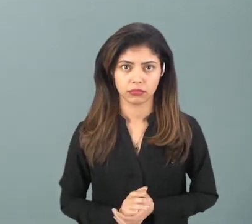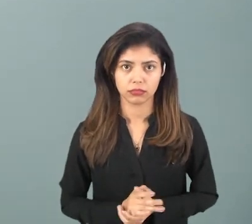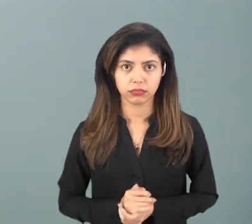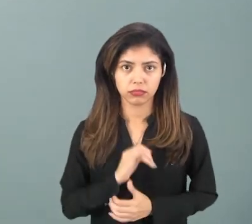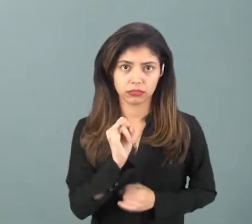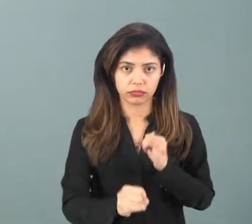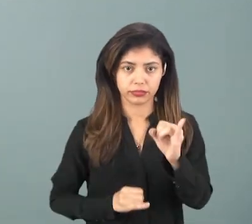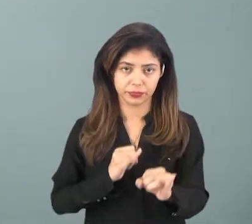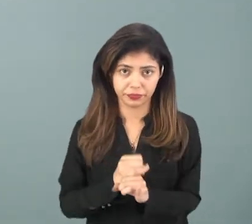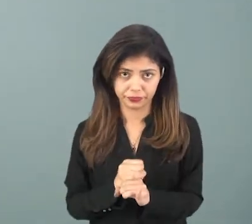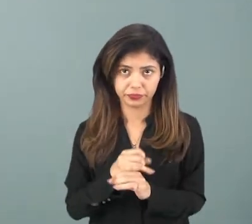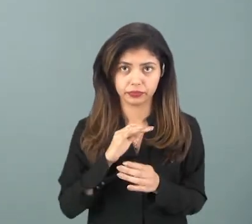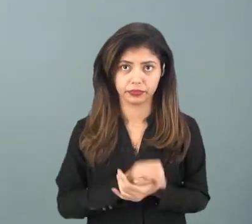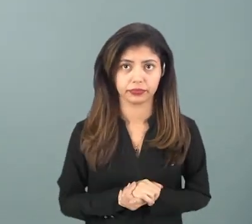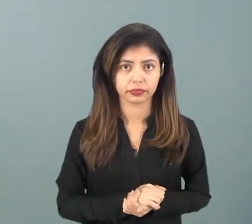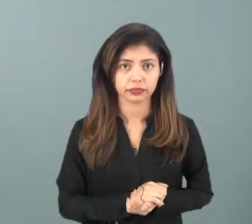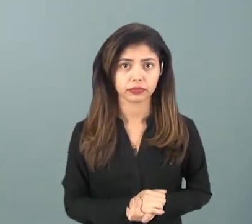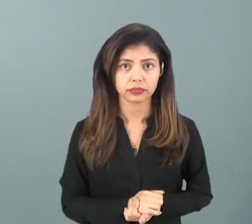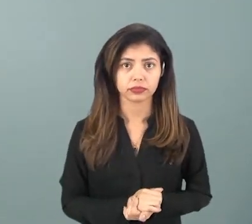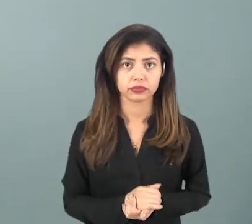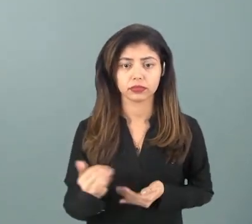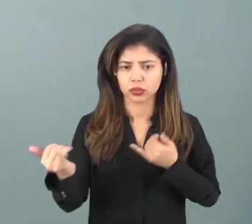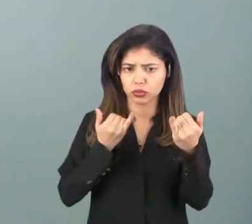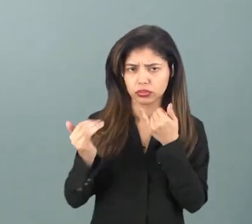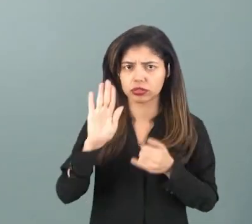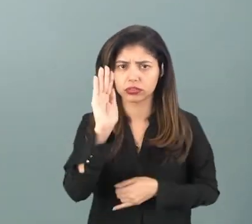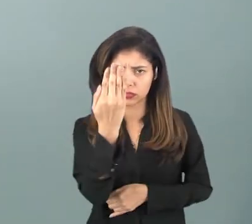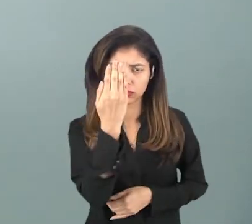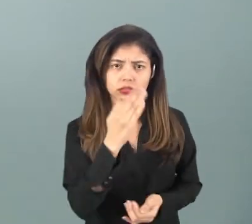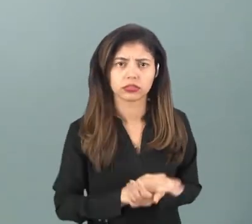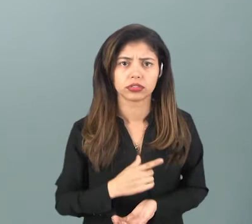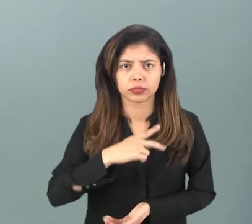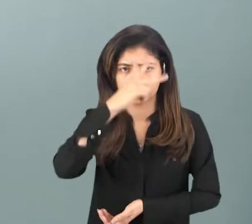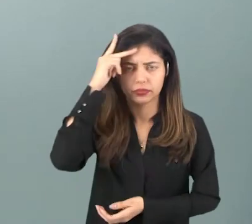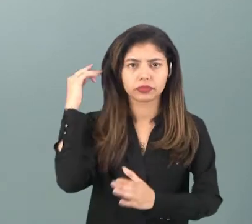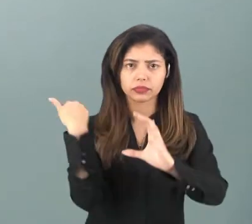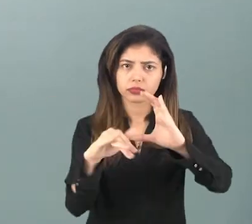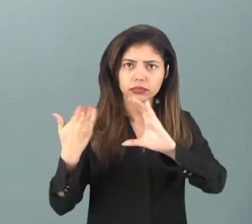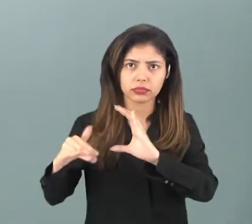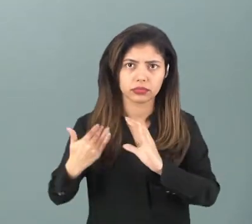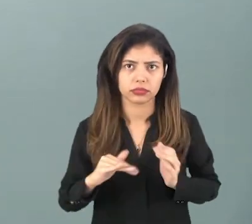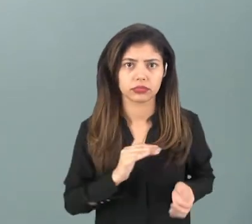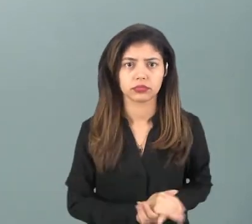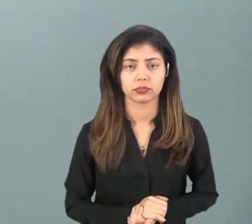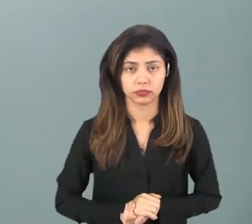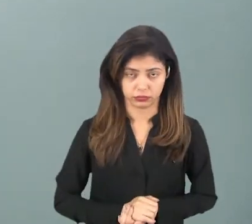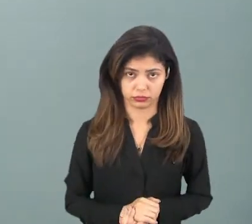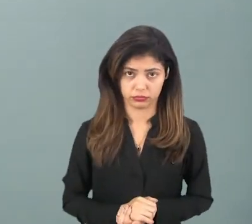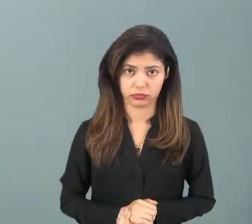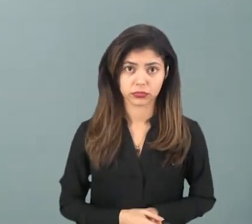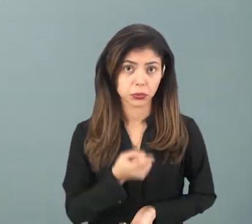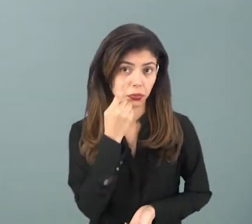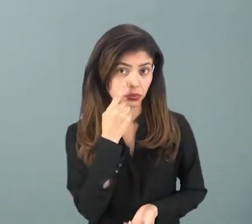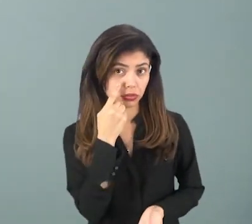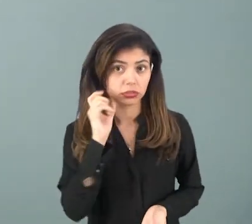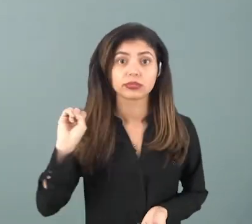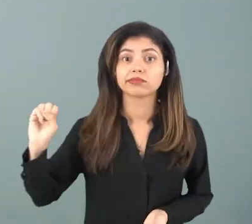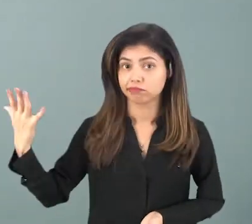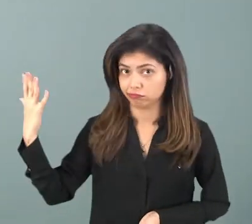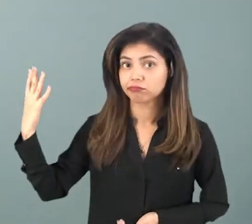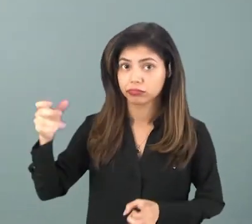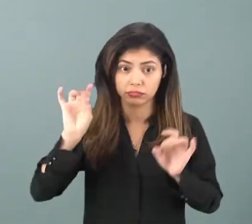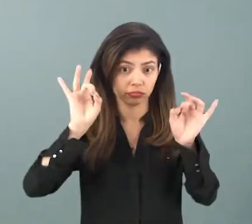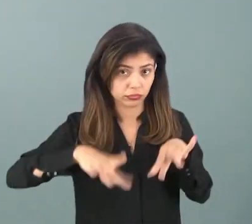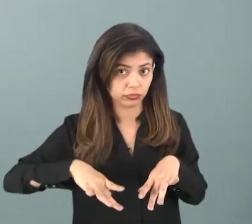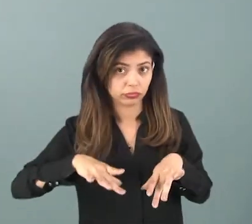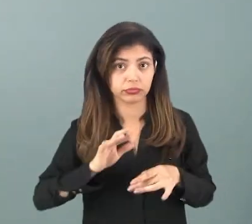da internet. Então, essas notícias baseadas em notícias falsas que as pessoas publicaram e foram compartilhando, olha a consequência nesse último